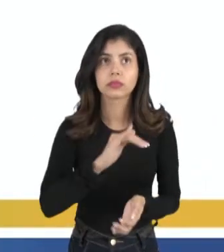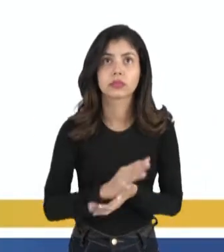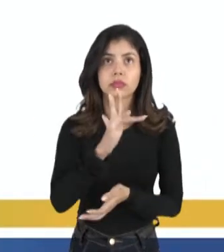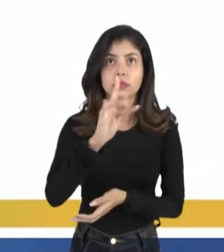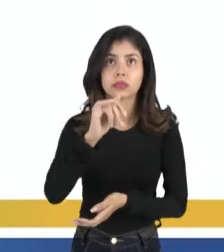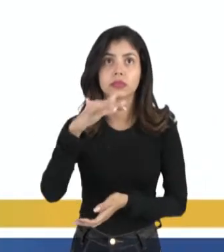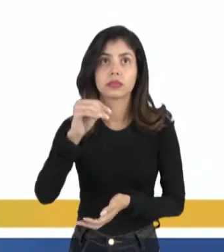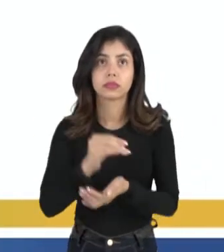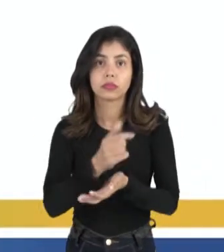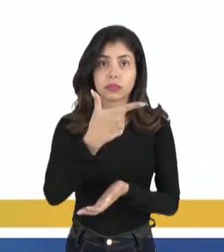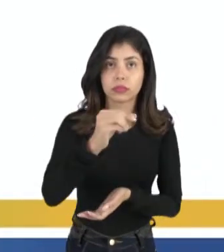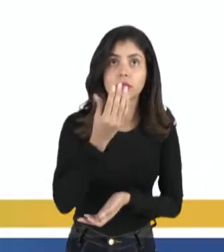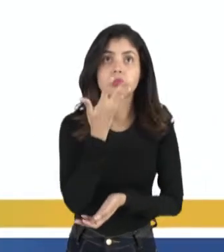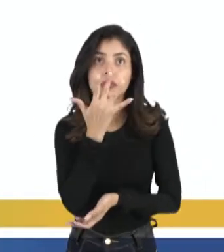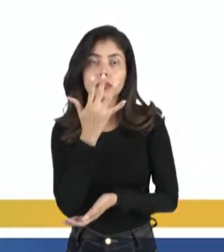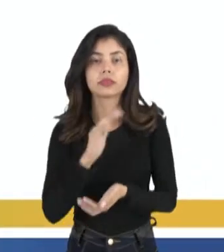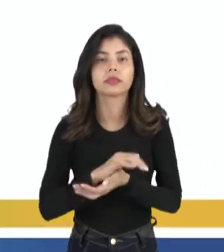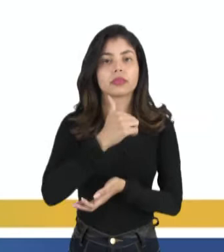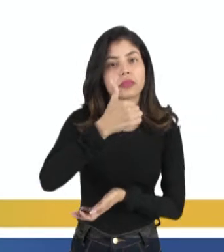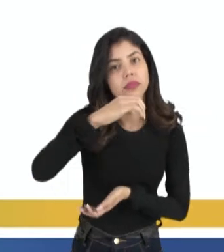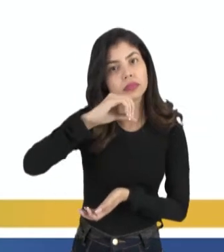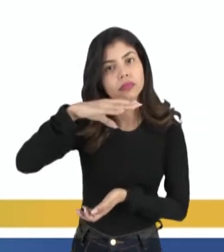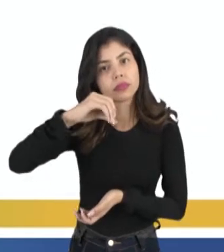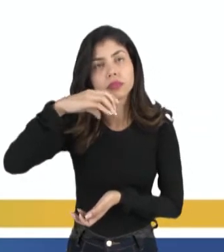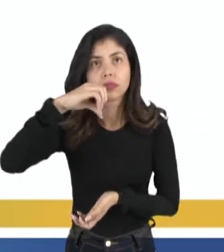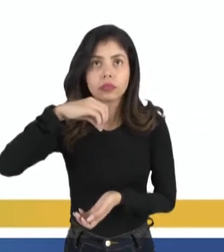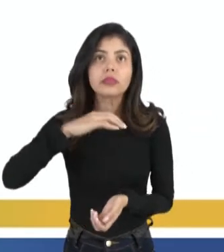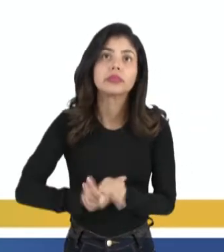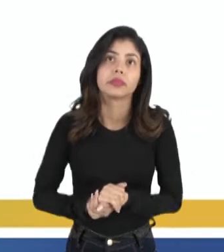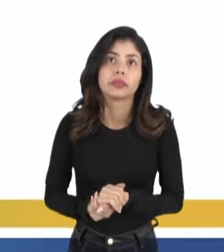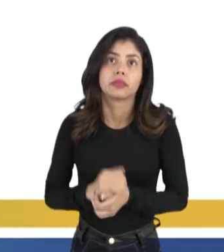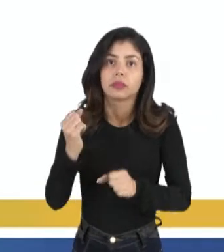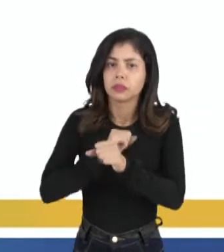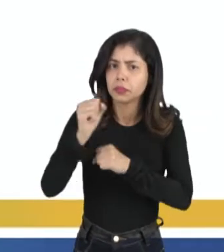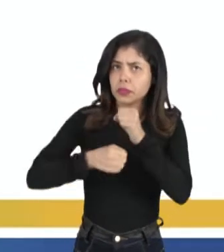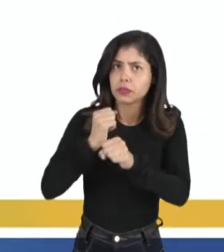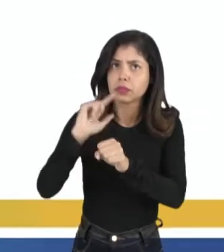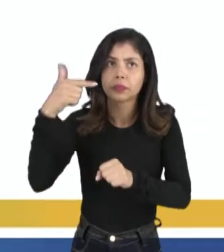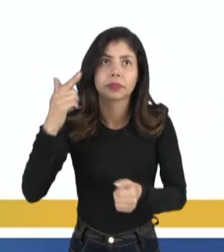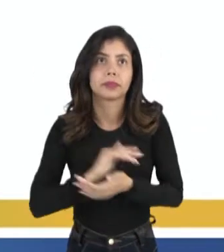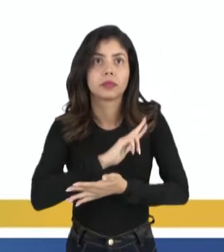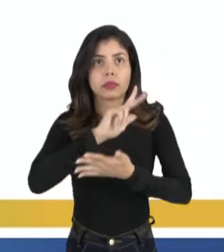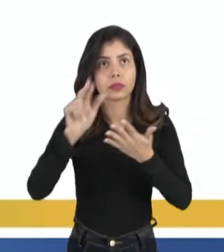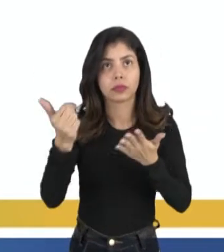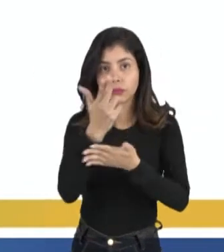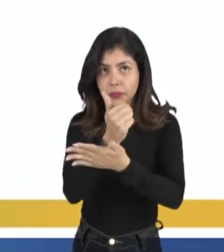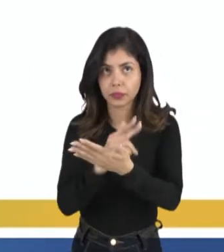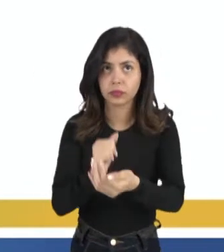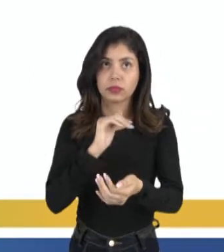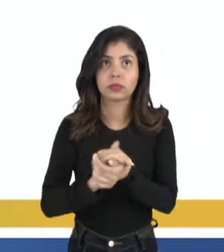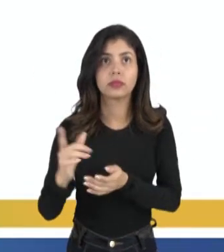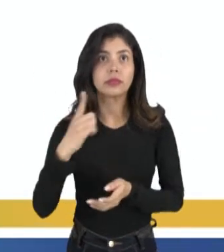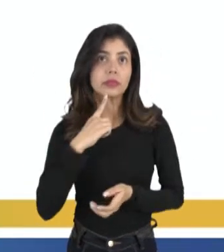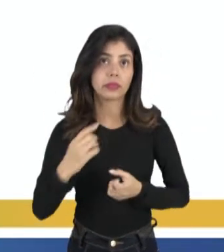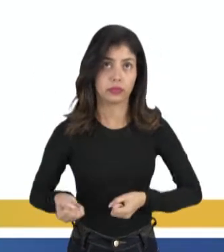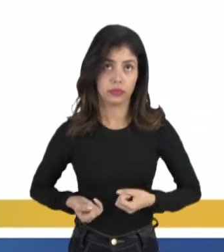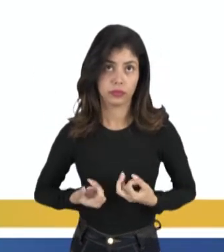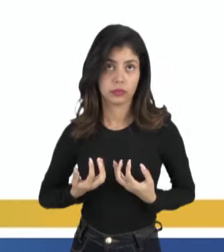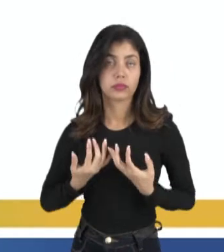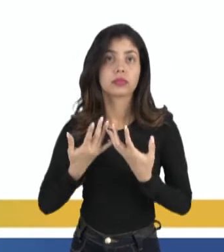no dia vinte de fevereiro de 1909 e no ano seguinte diversos artistas